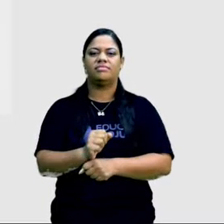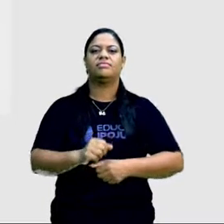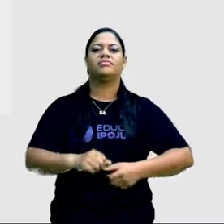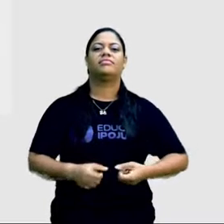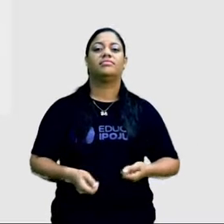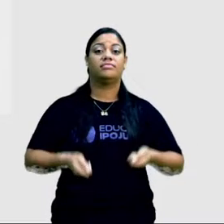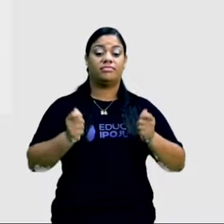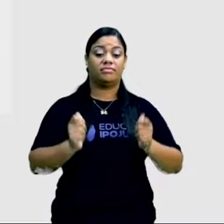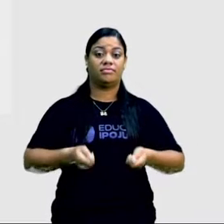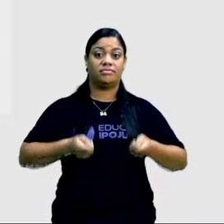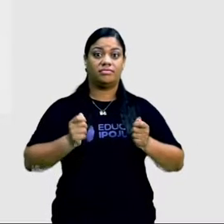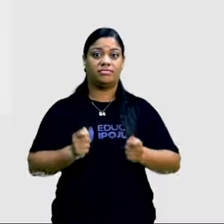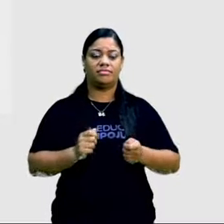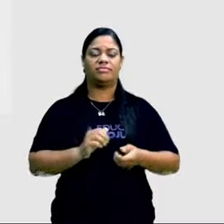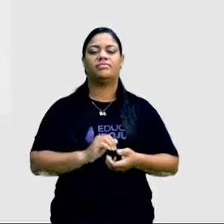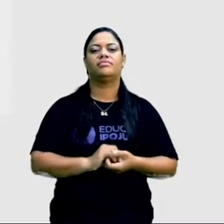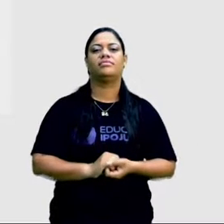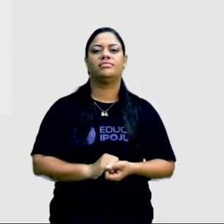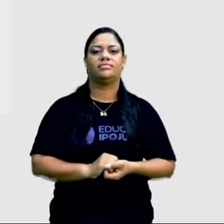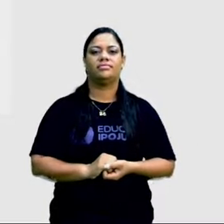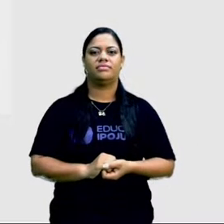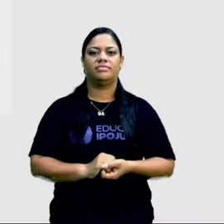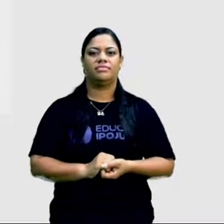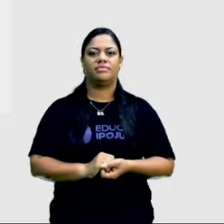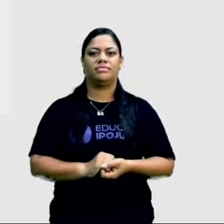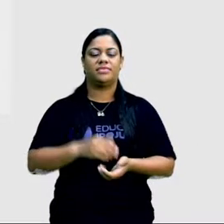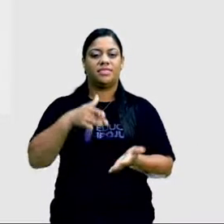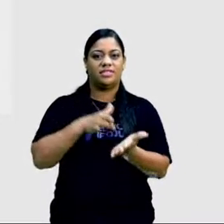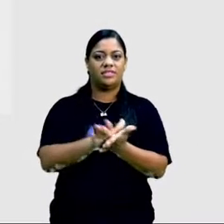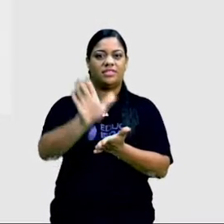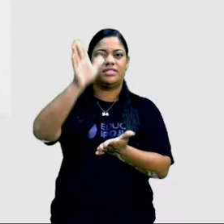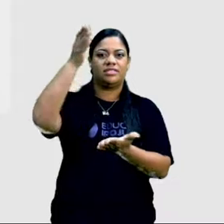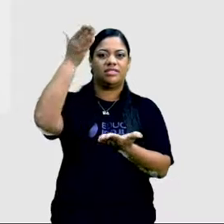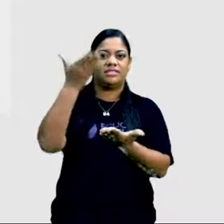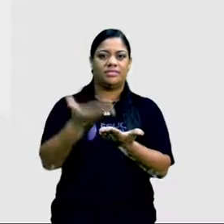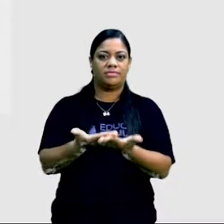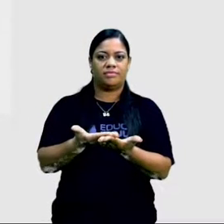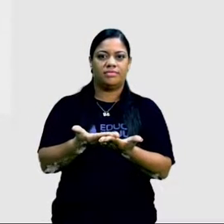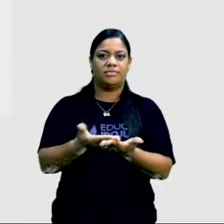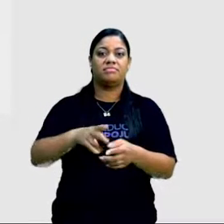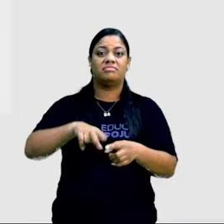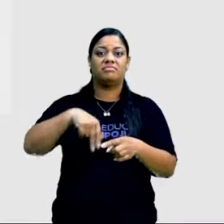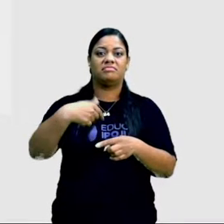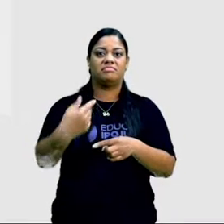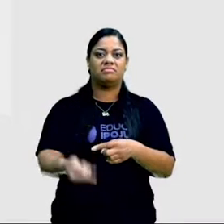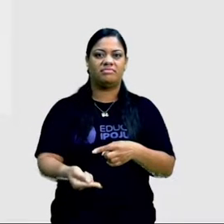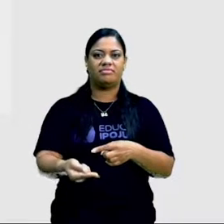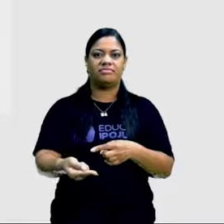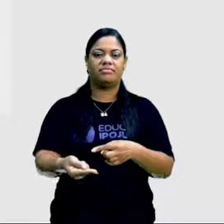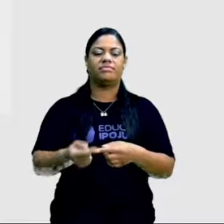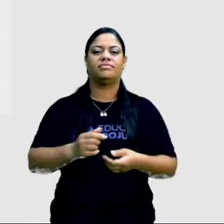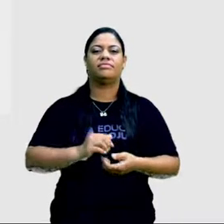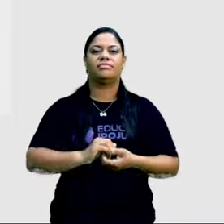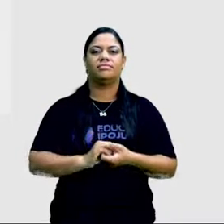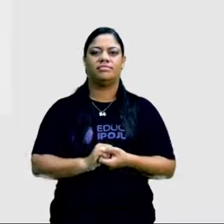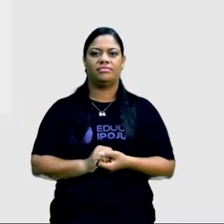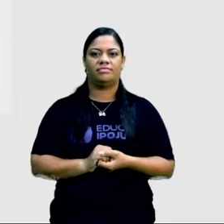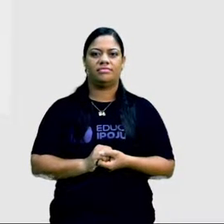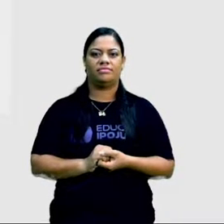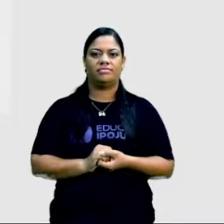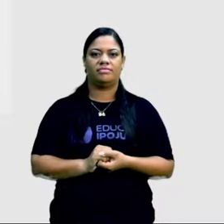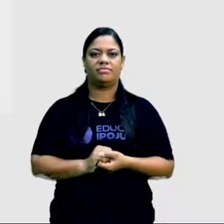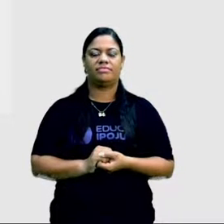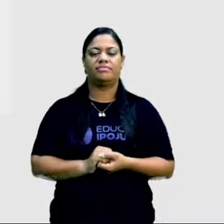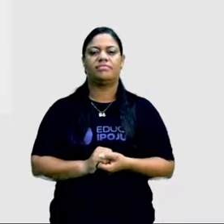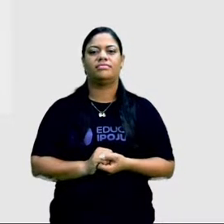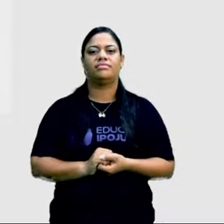carroça. Levou um escorregão e caiu no barranco, num só